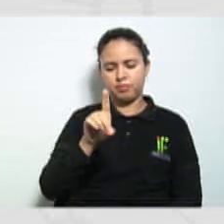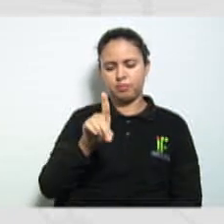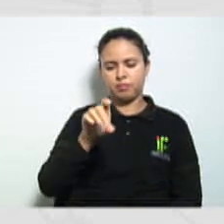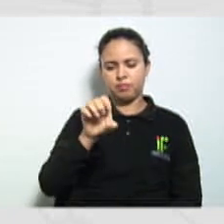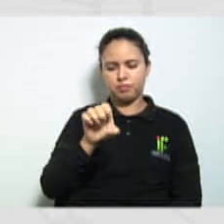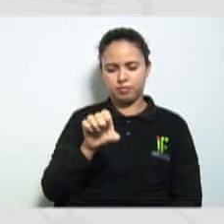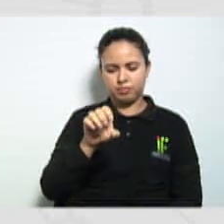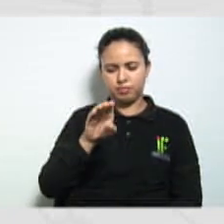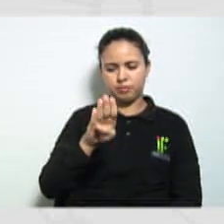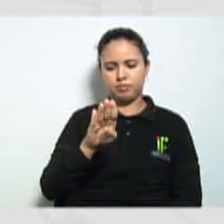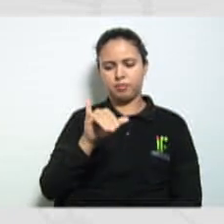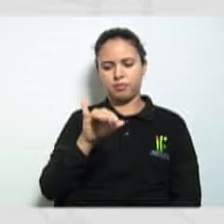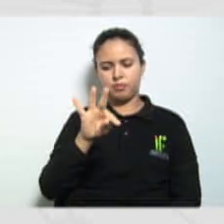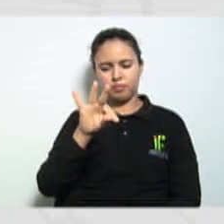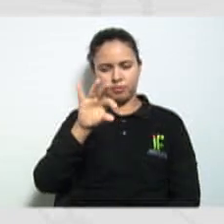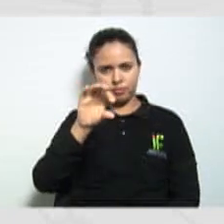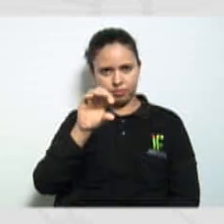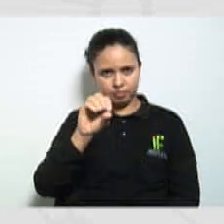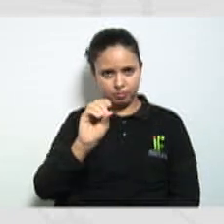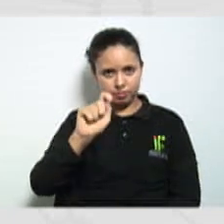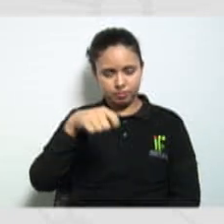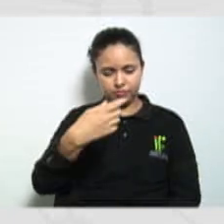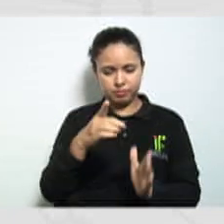destino. E crédito, ó.